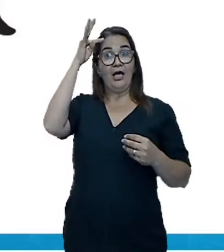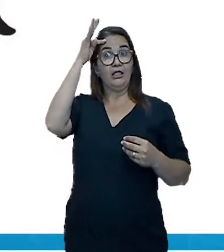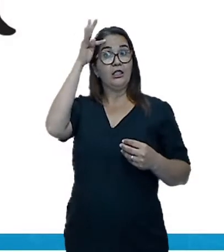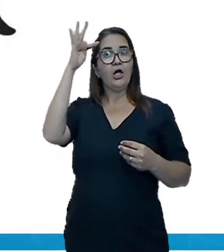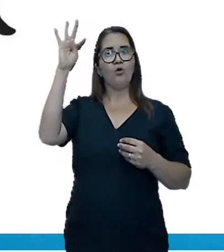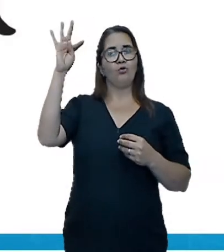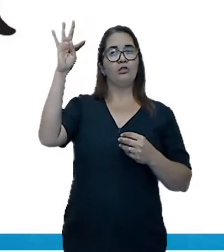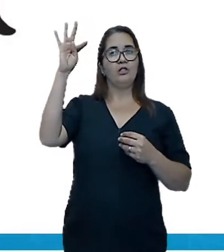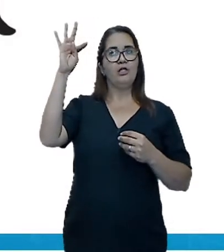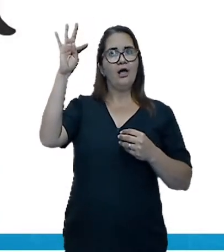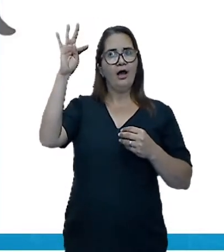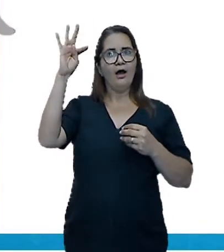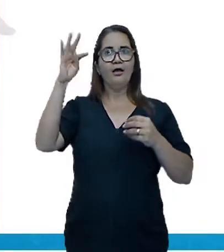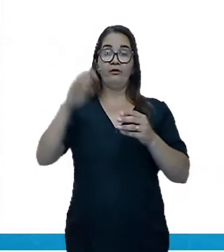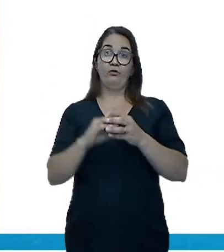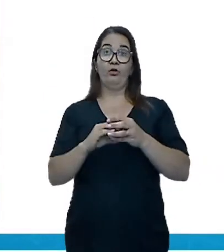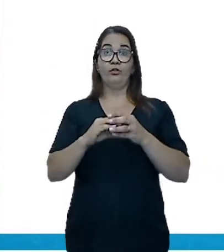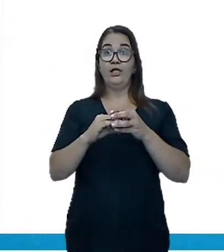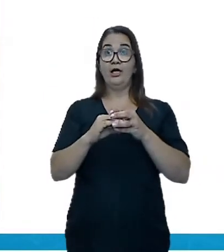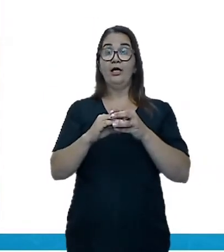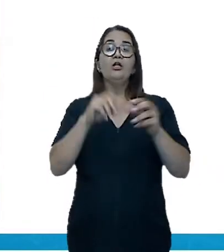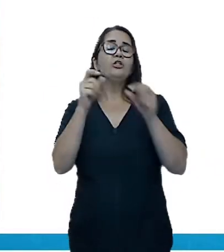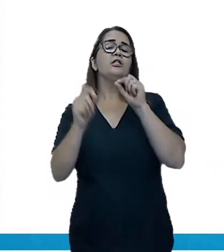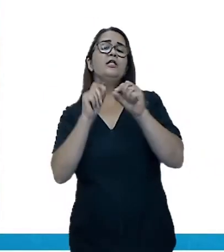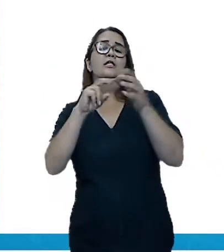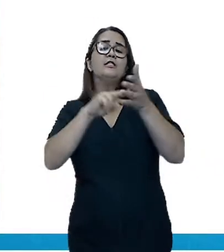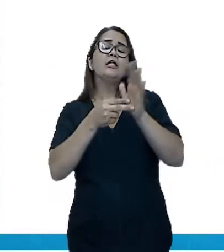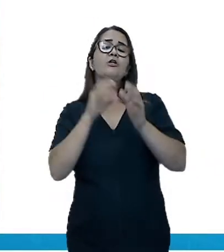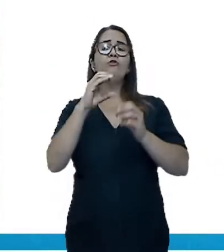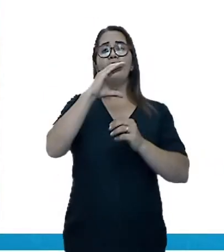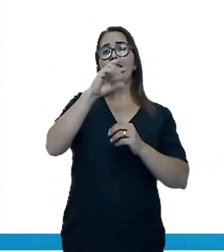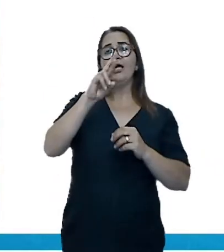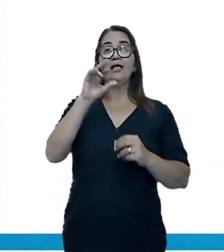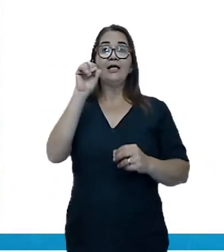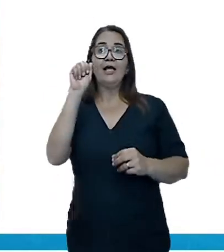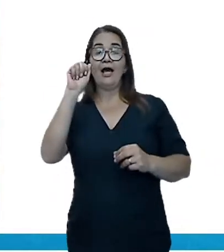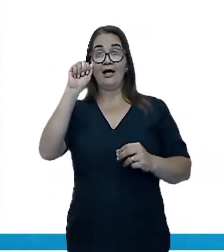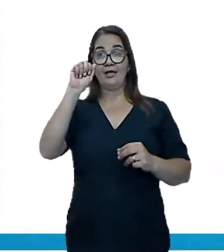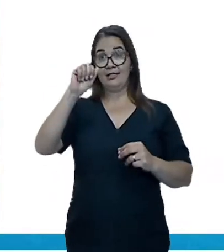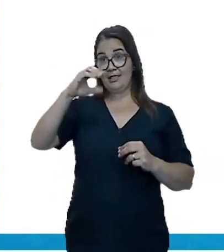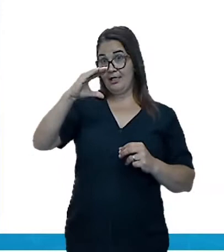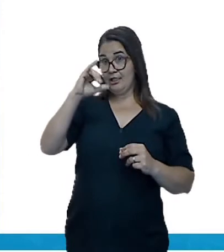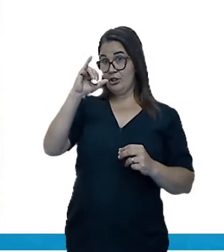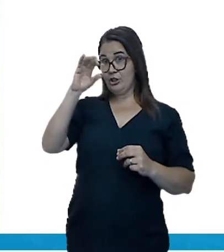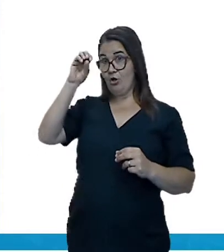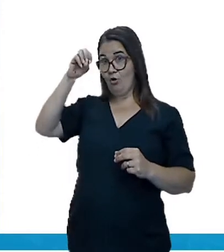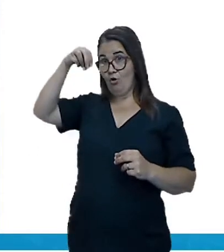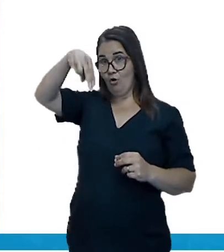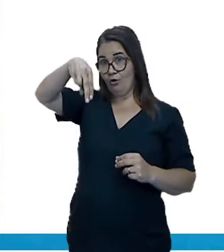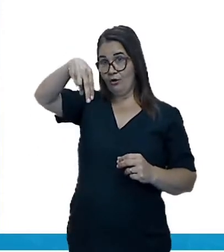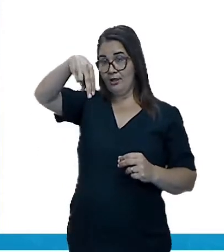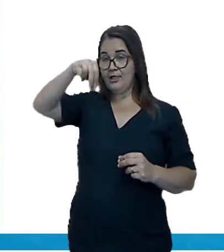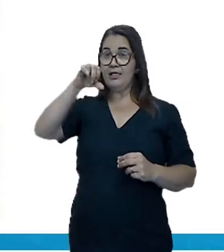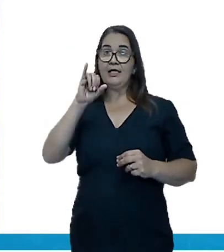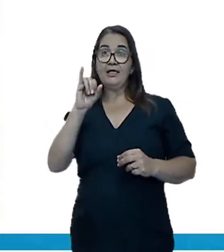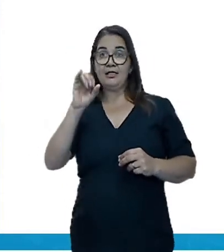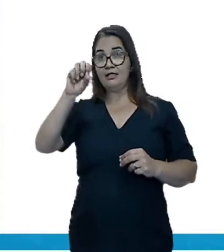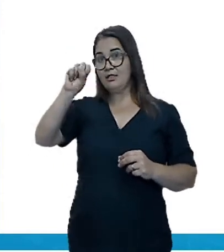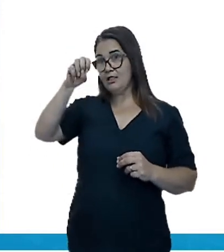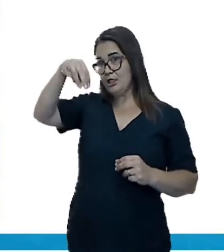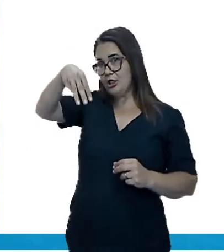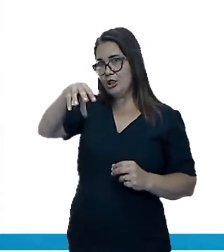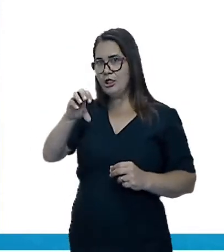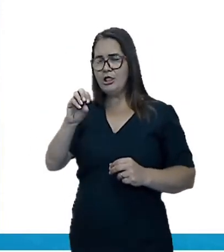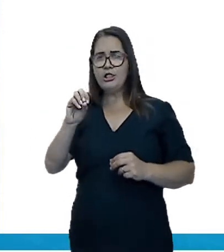criacionista e a evolucionista. O criacionismo foi, durante a maior parte da